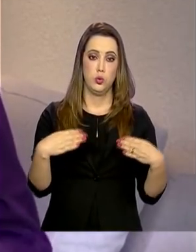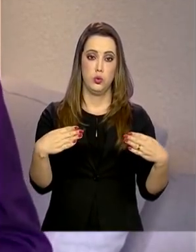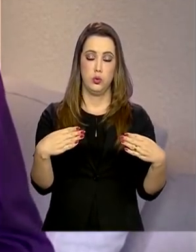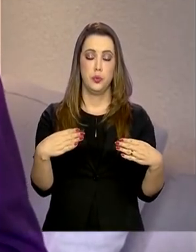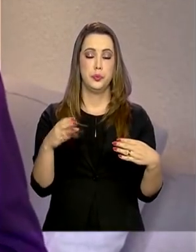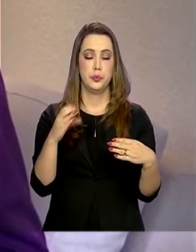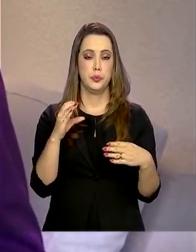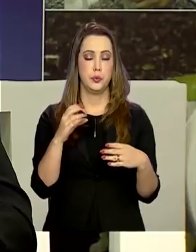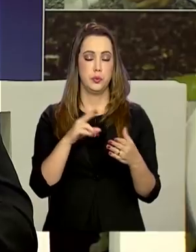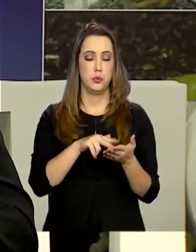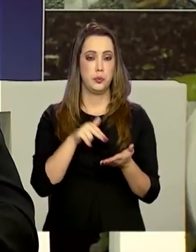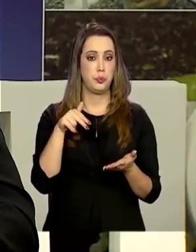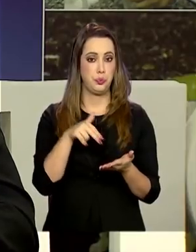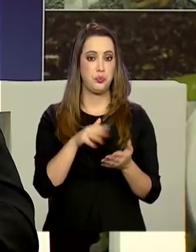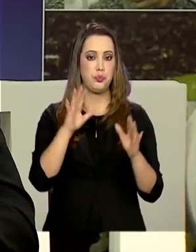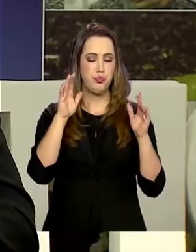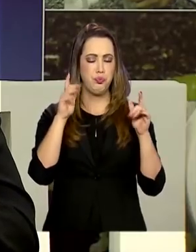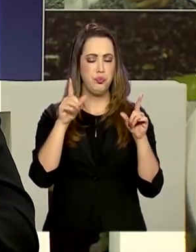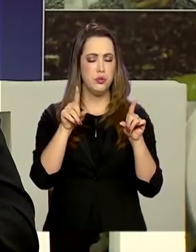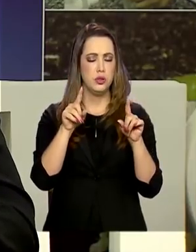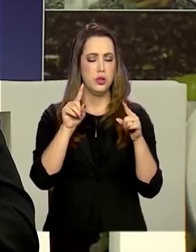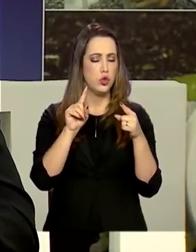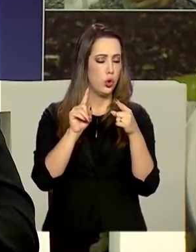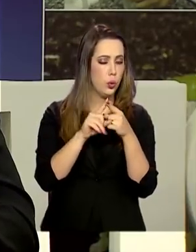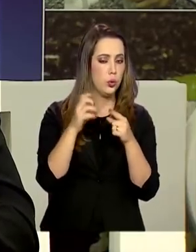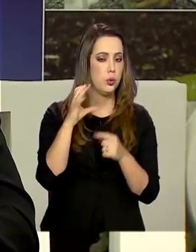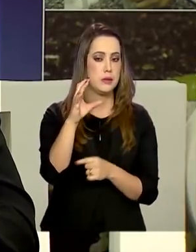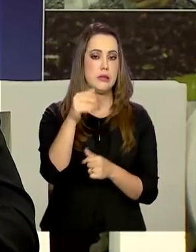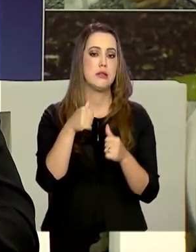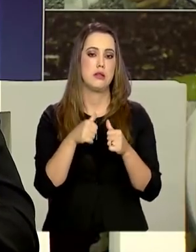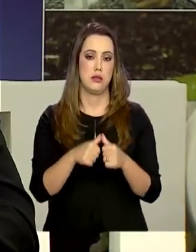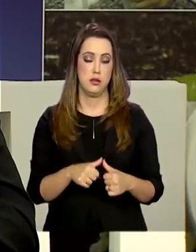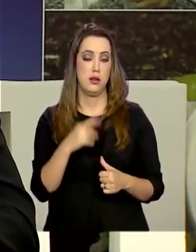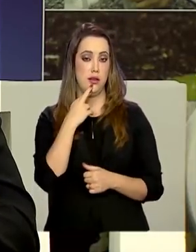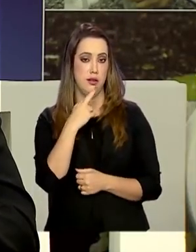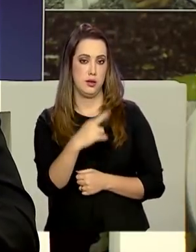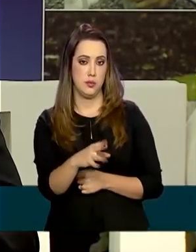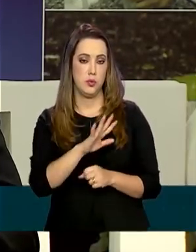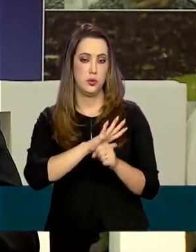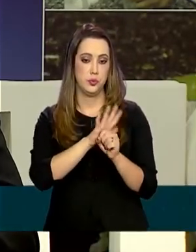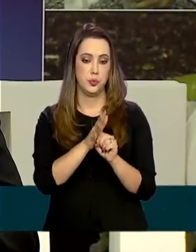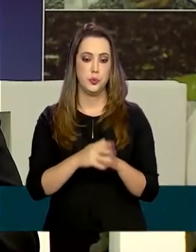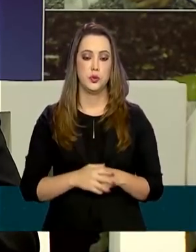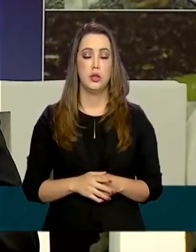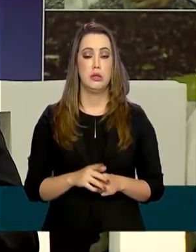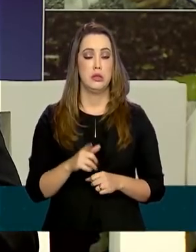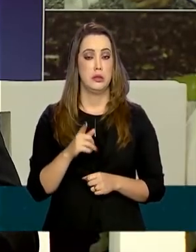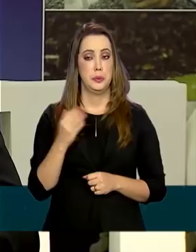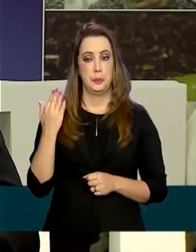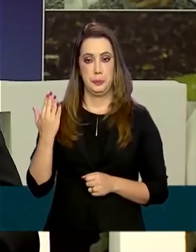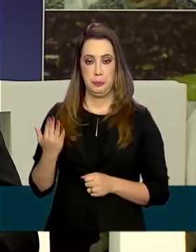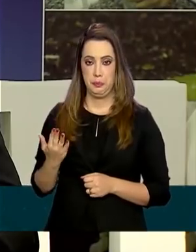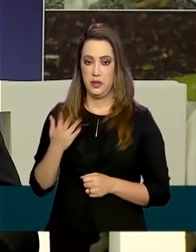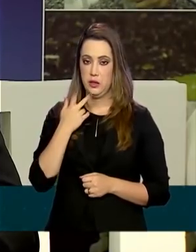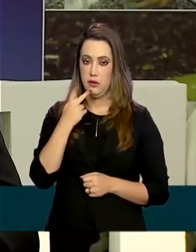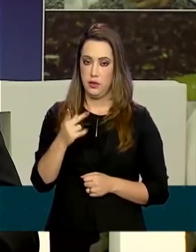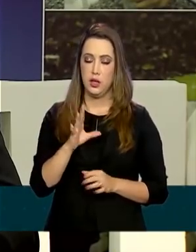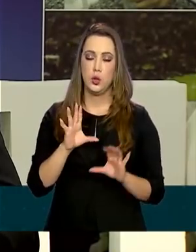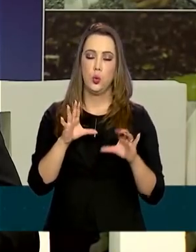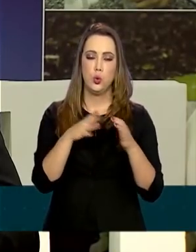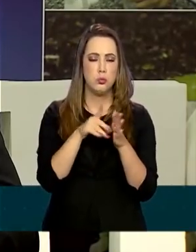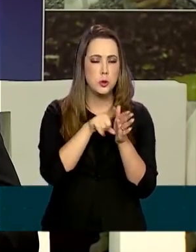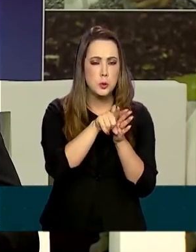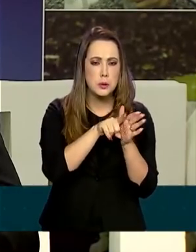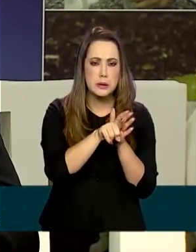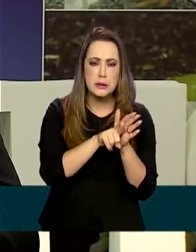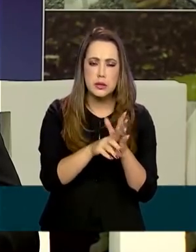está na ciência nós temos um grupo é muito grande de entidades e pesquisas pesquisadores